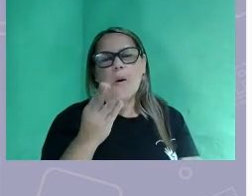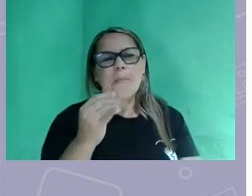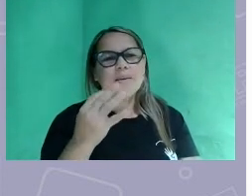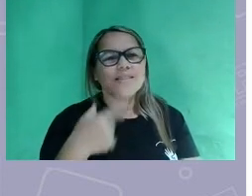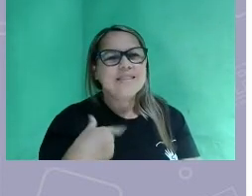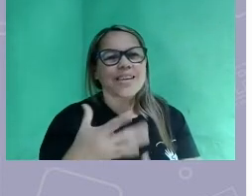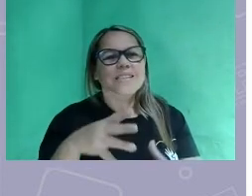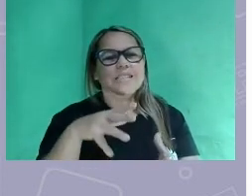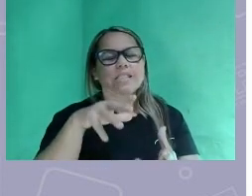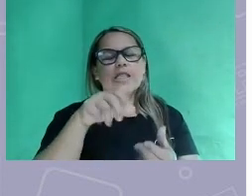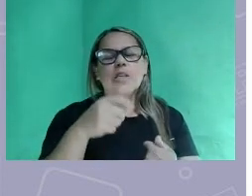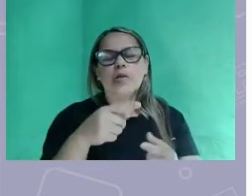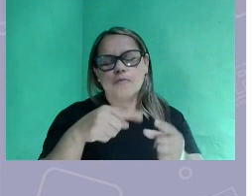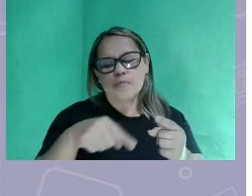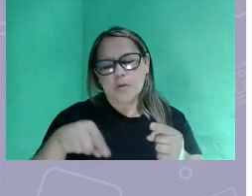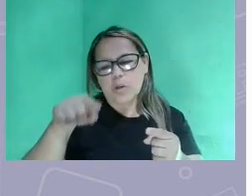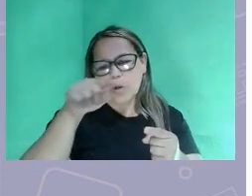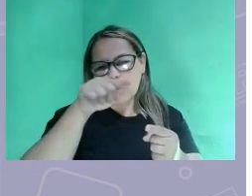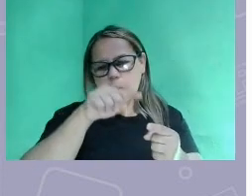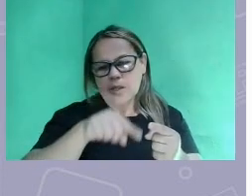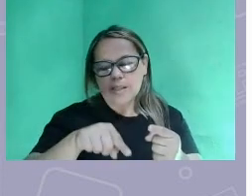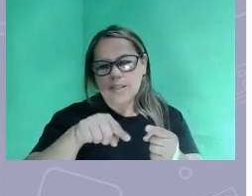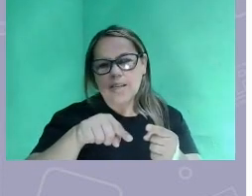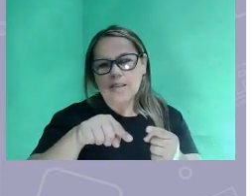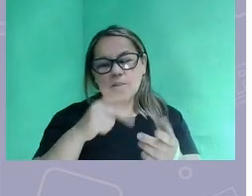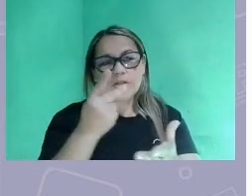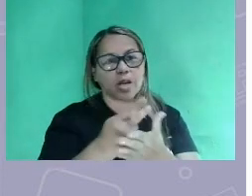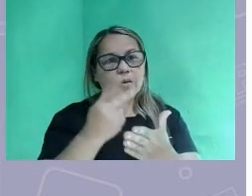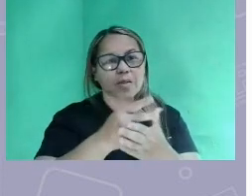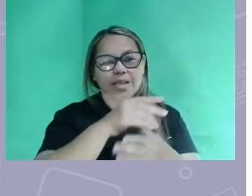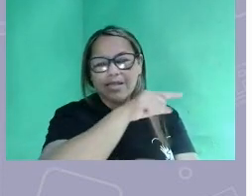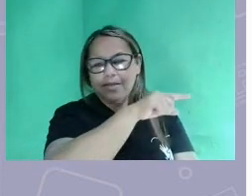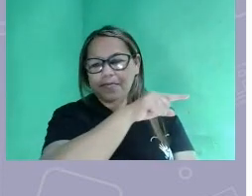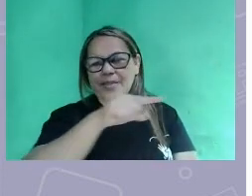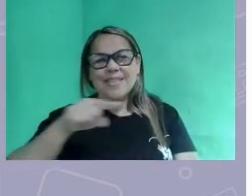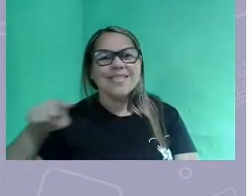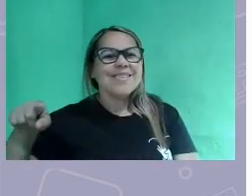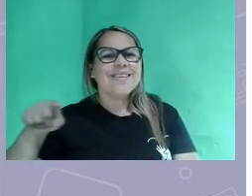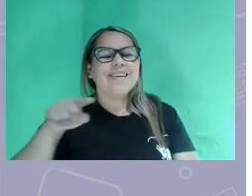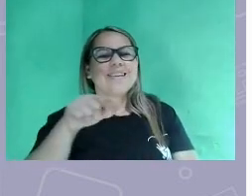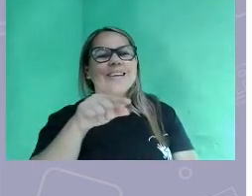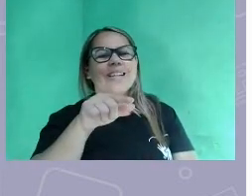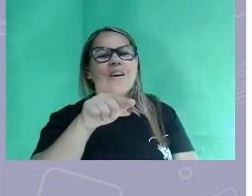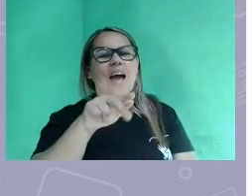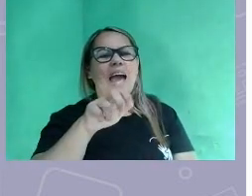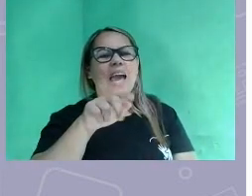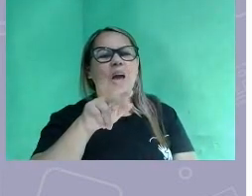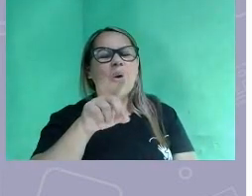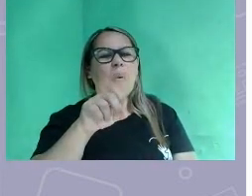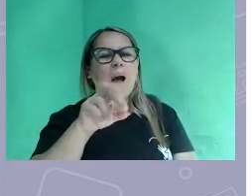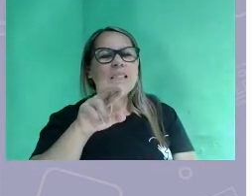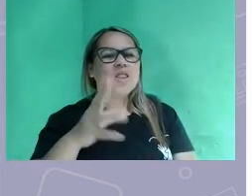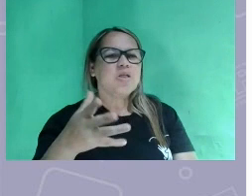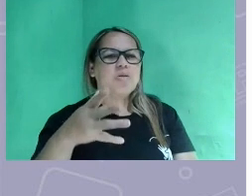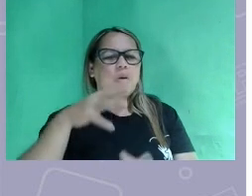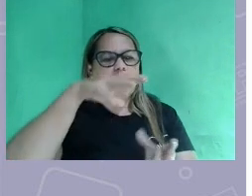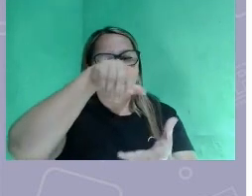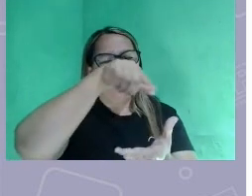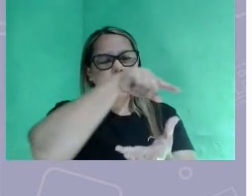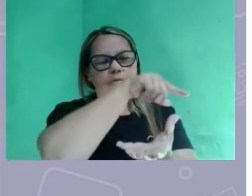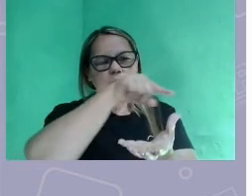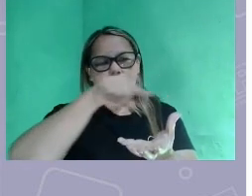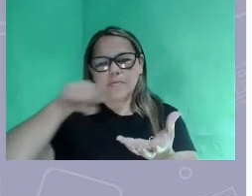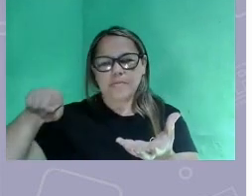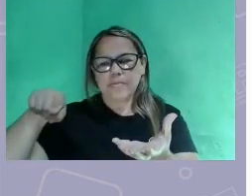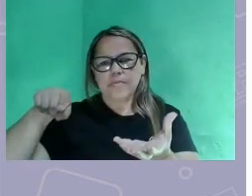plano dessa órbita se dá na linha do Equador então não é em qualquer ponto que você pode colocar esse satélite